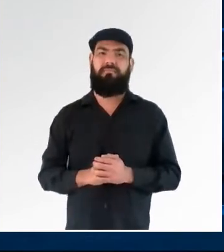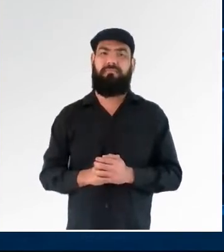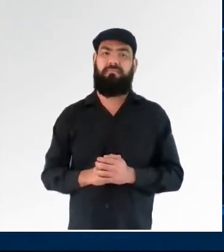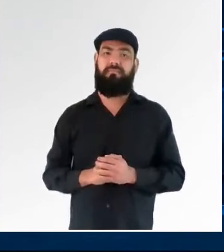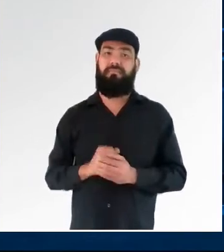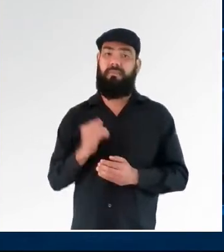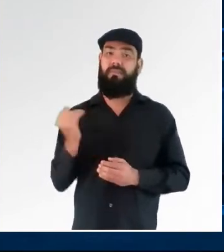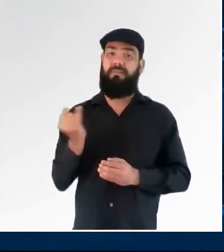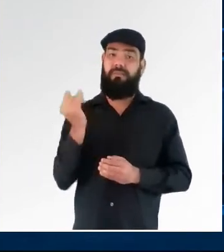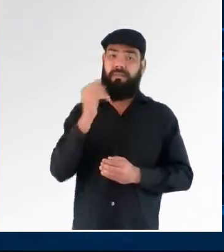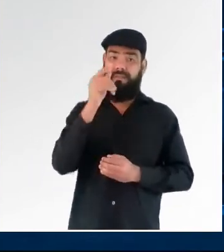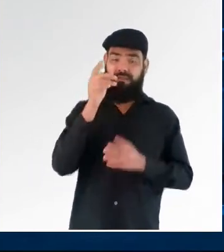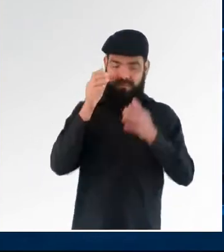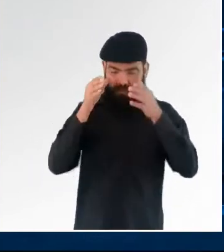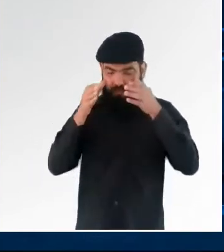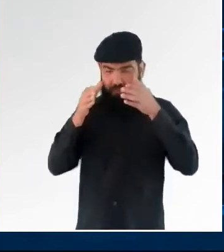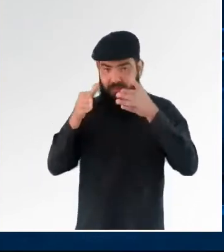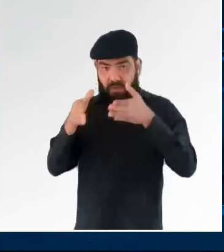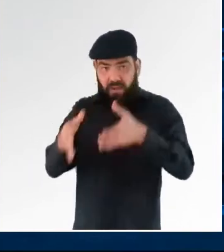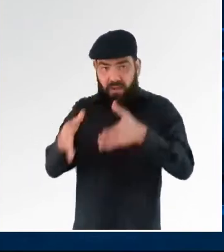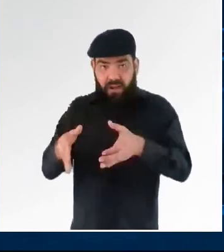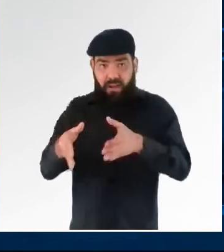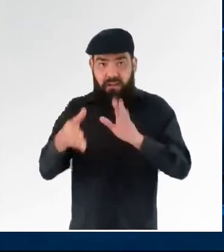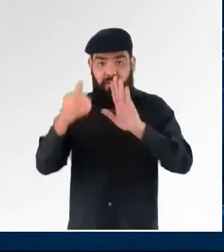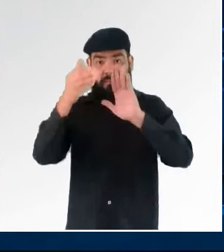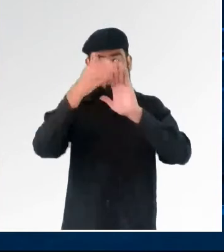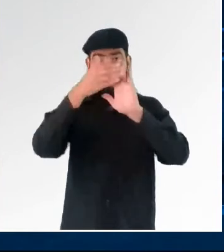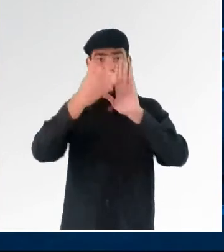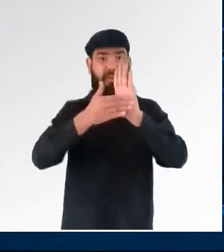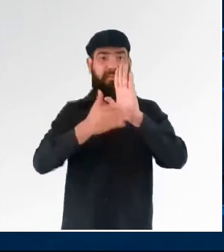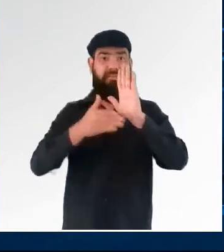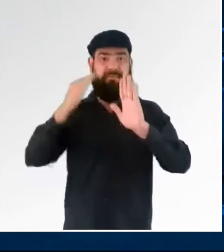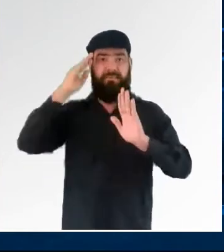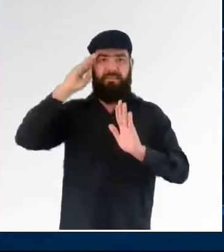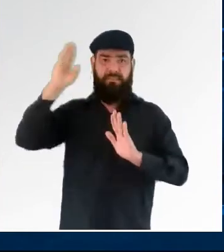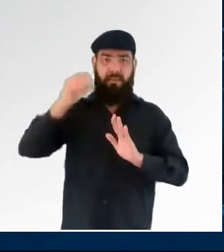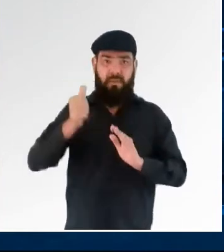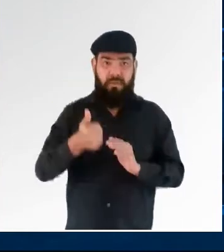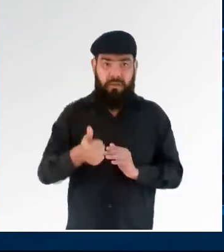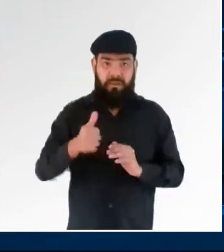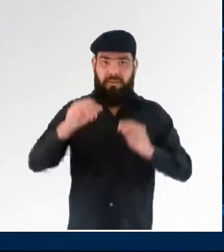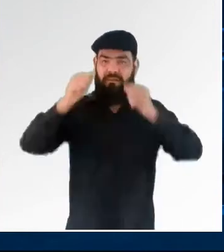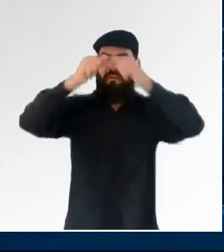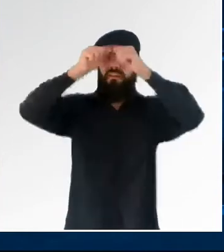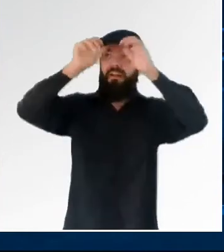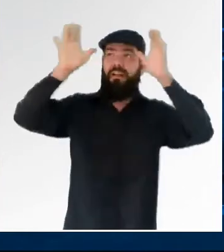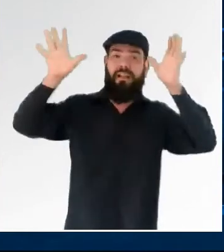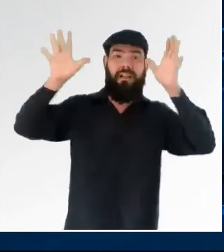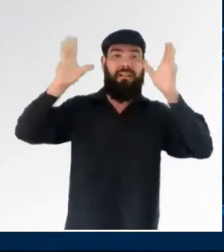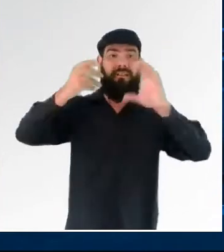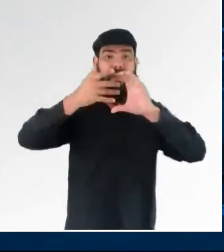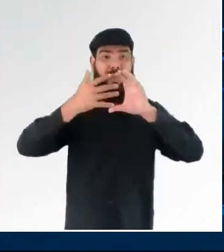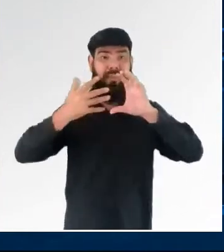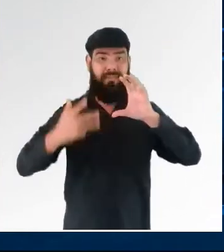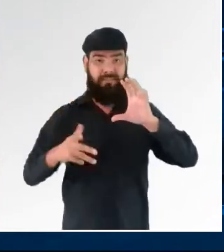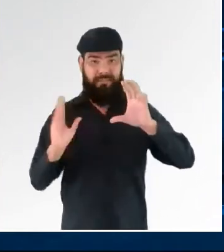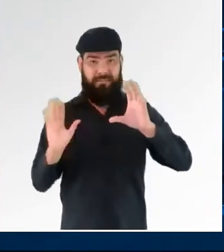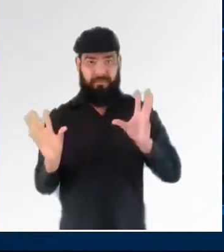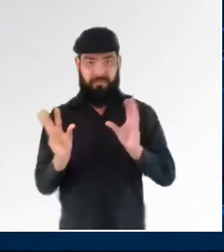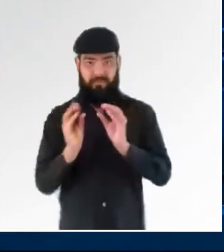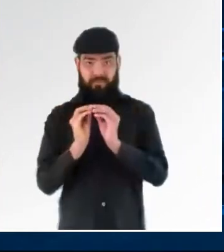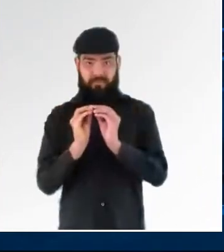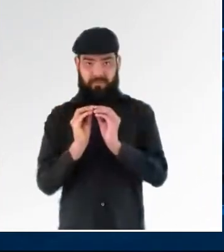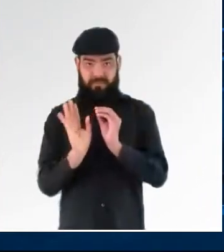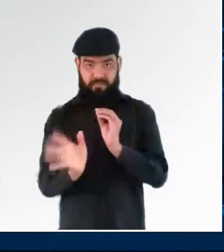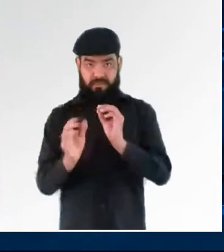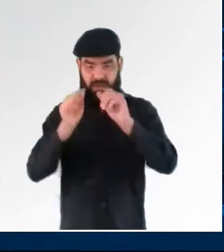focar nas ideias principais. Ok? Ficou claro, então, essas características do resumo? Ficou claro?